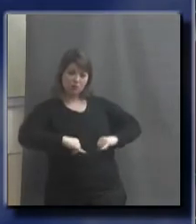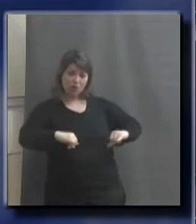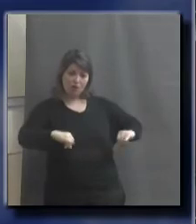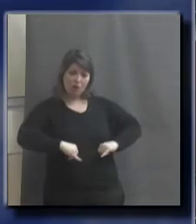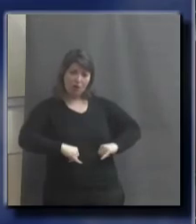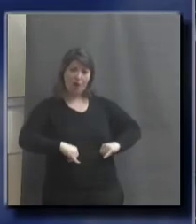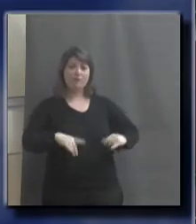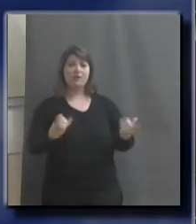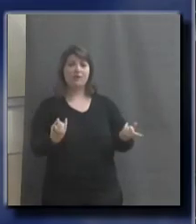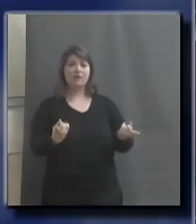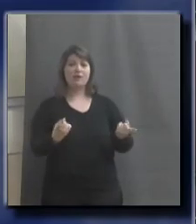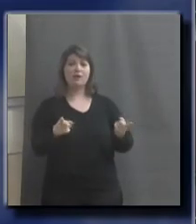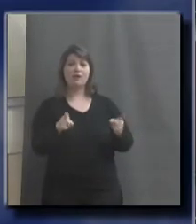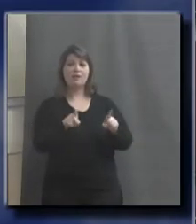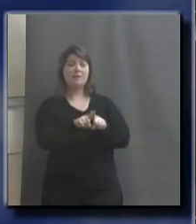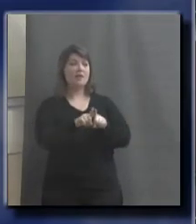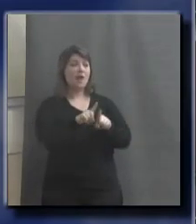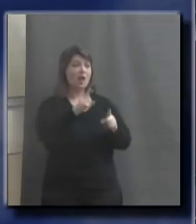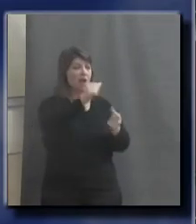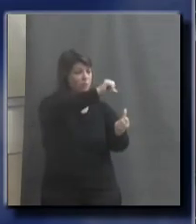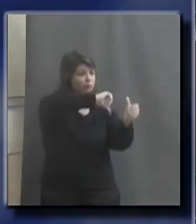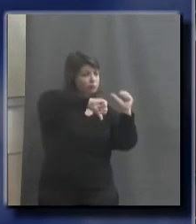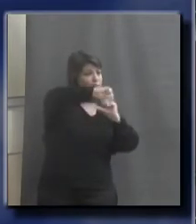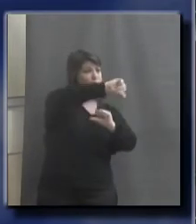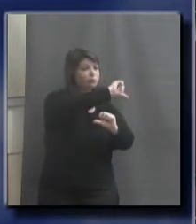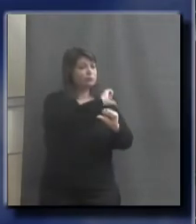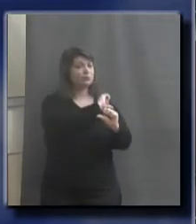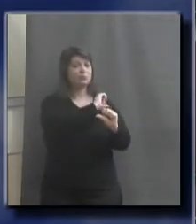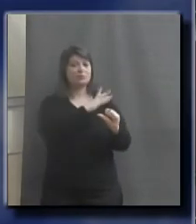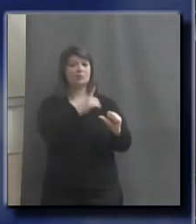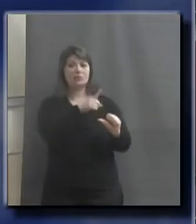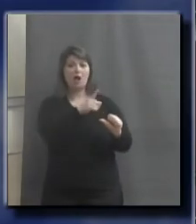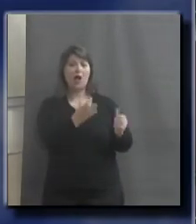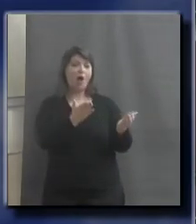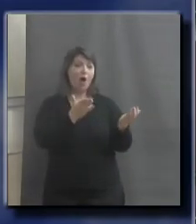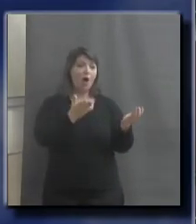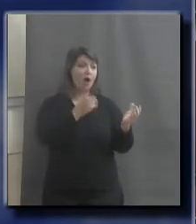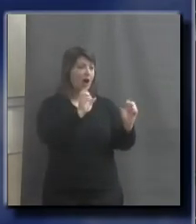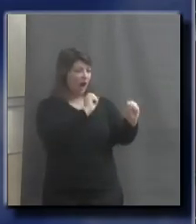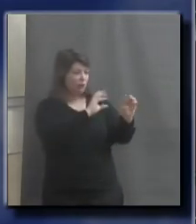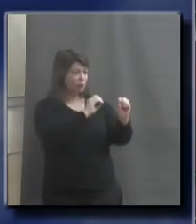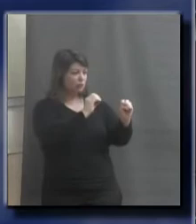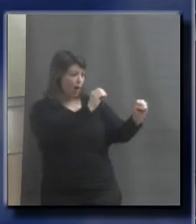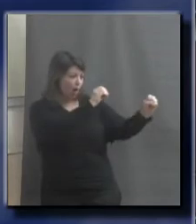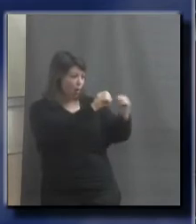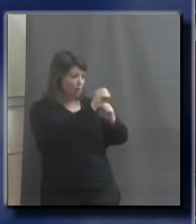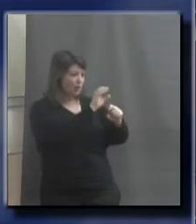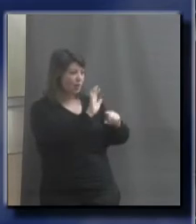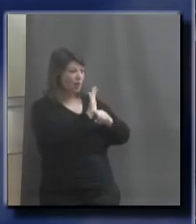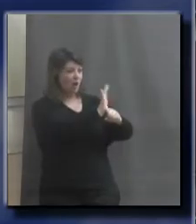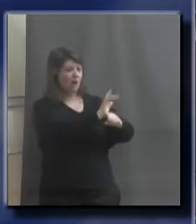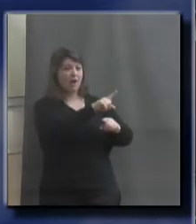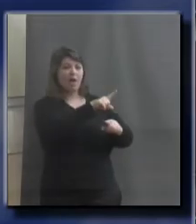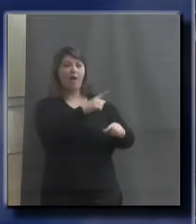enfim, para que possa reverter, reorientar, inclusive ele diz orientar e reorientar a sua sexualidade. Bom,